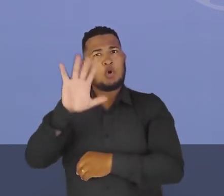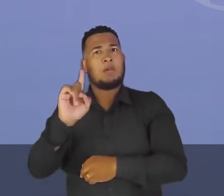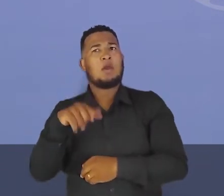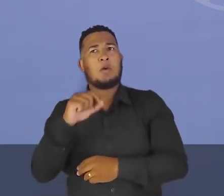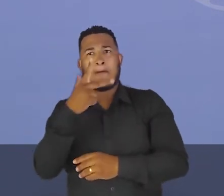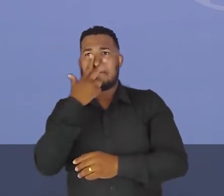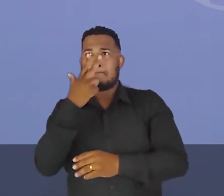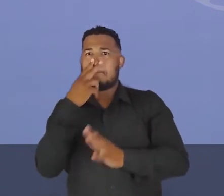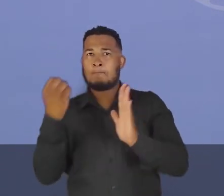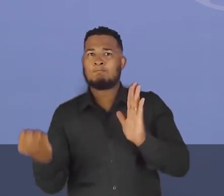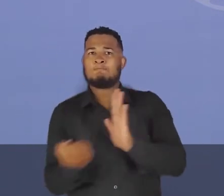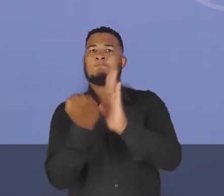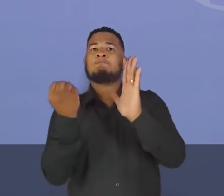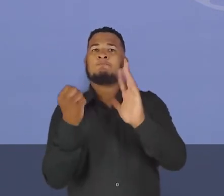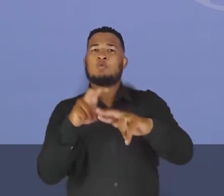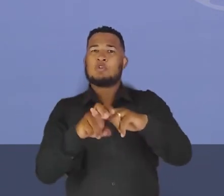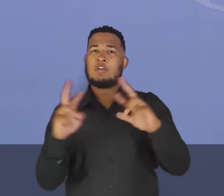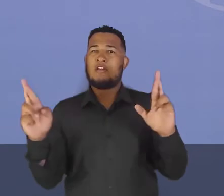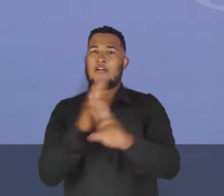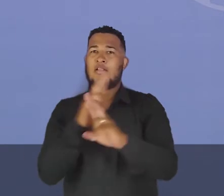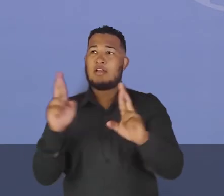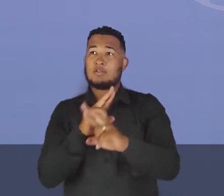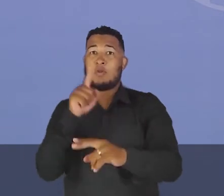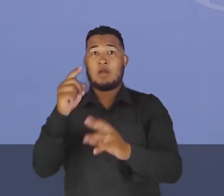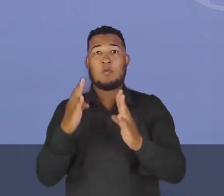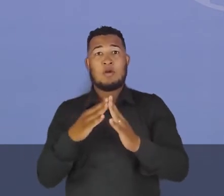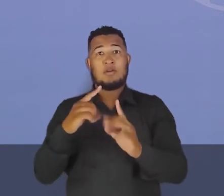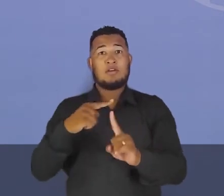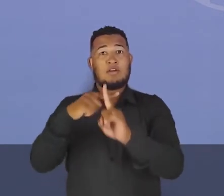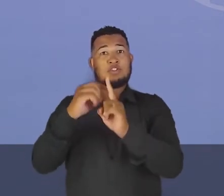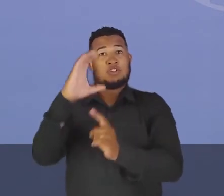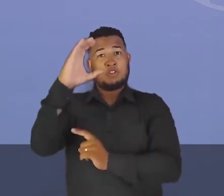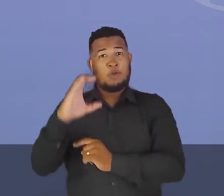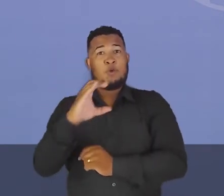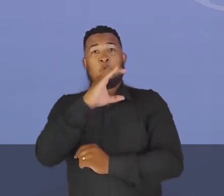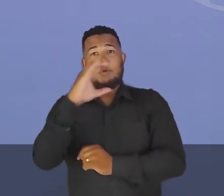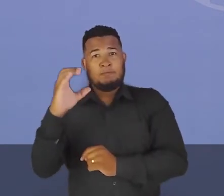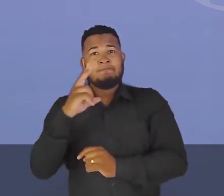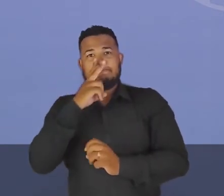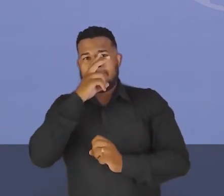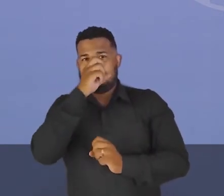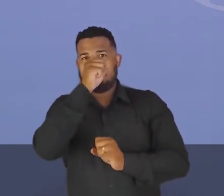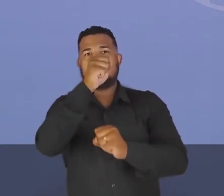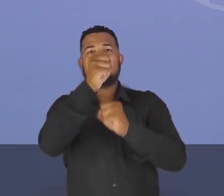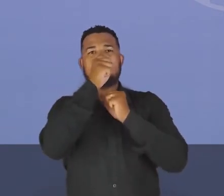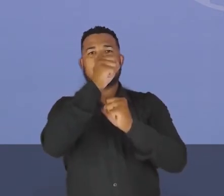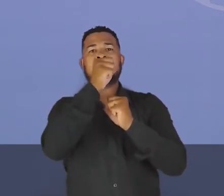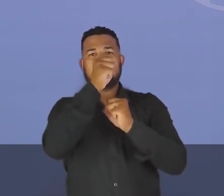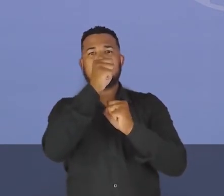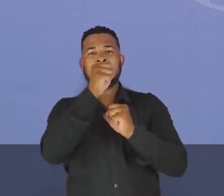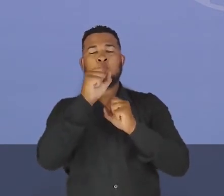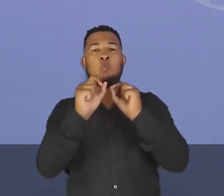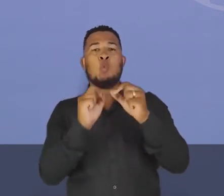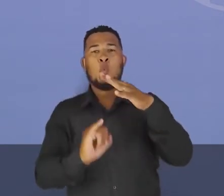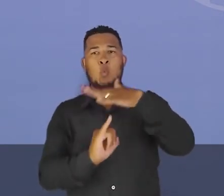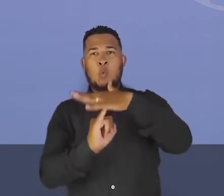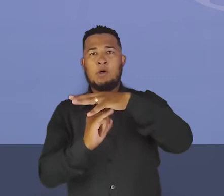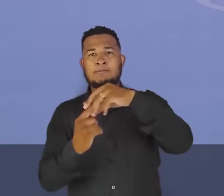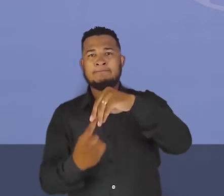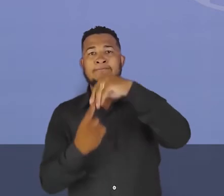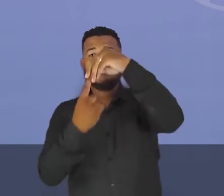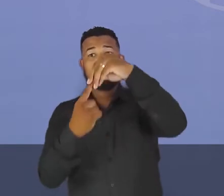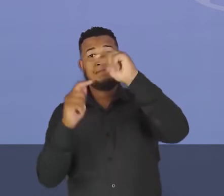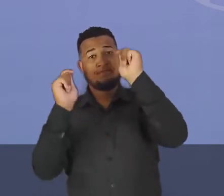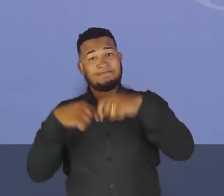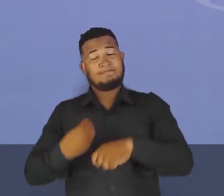muito marcada pelas relações com a Igreja Católica, que se fortalece como a única grande instituição que